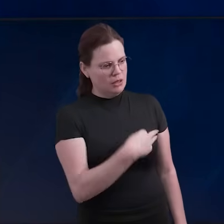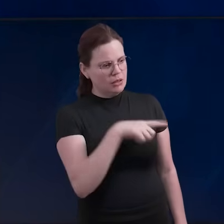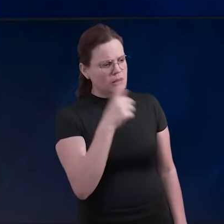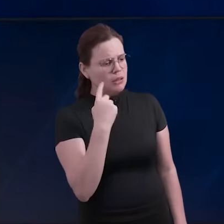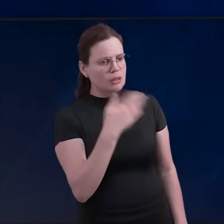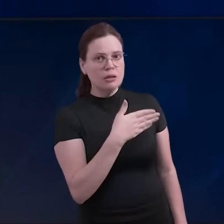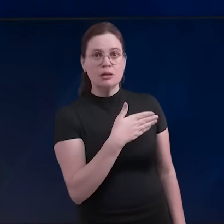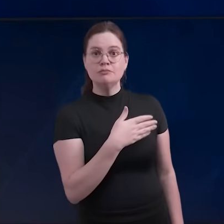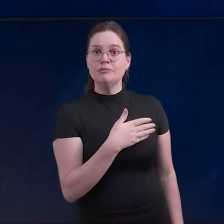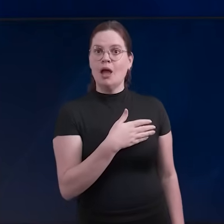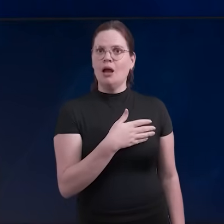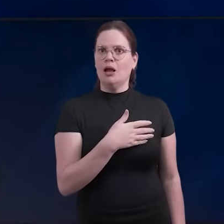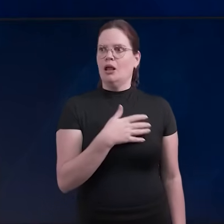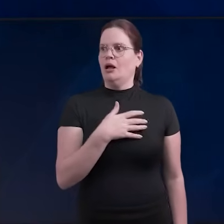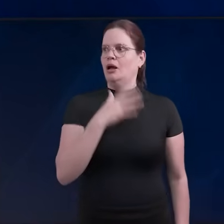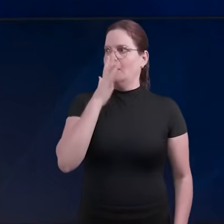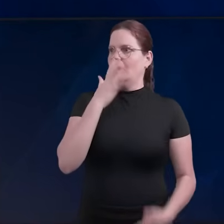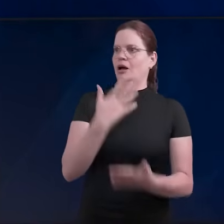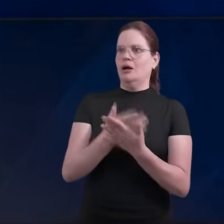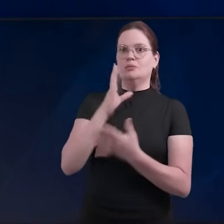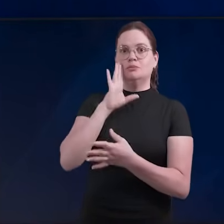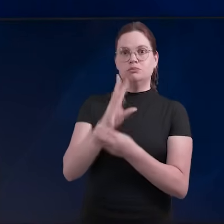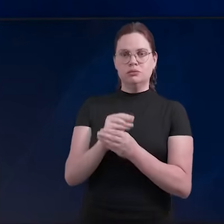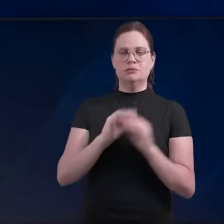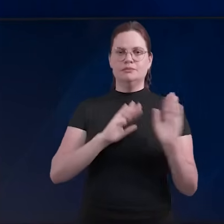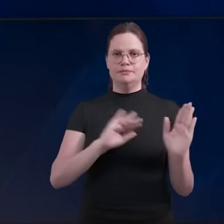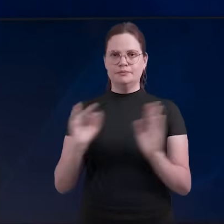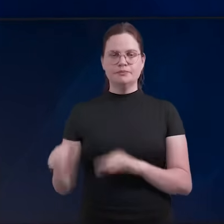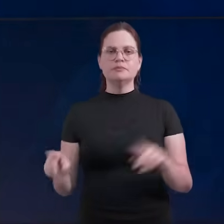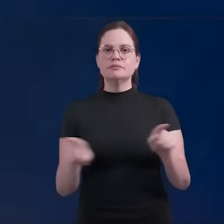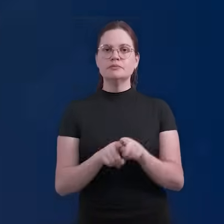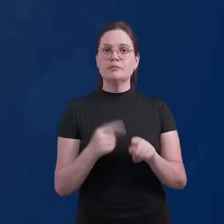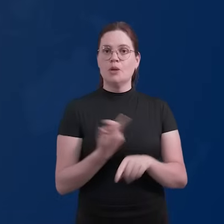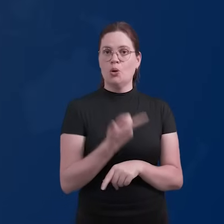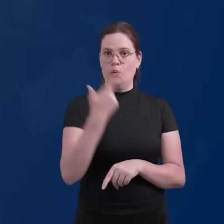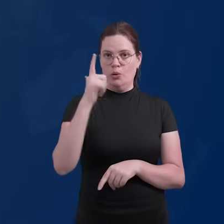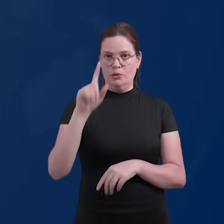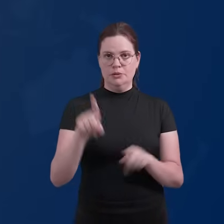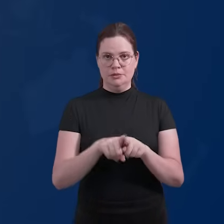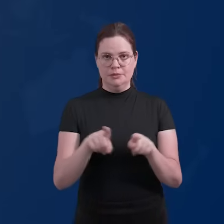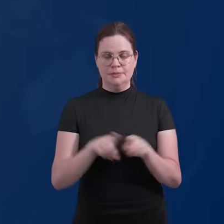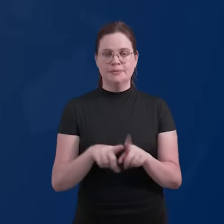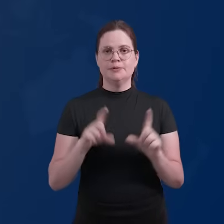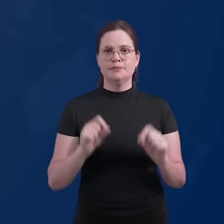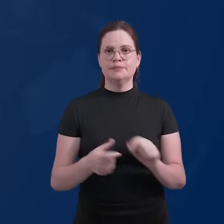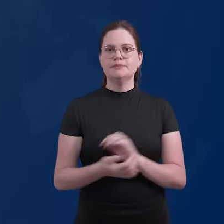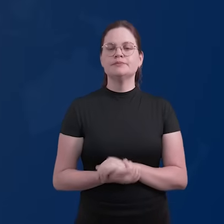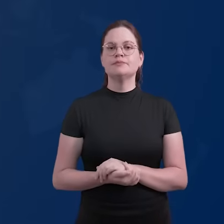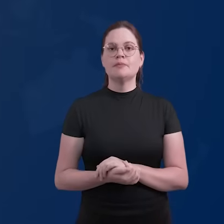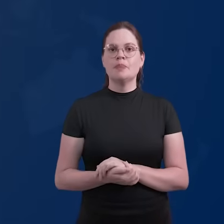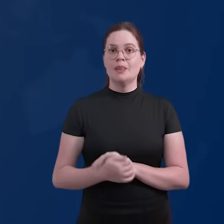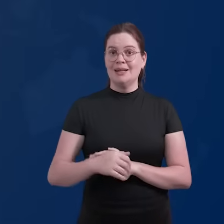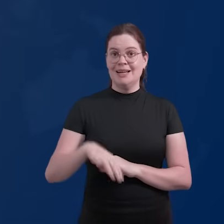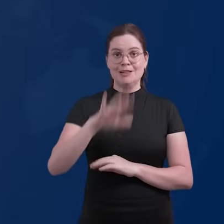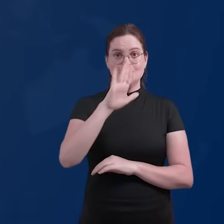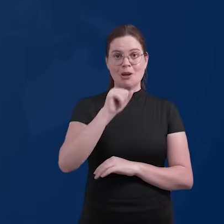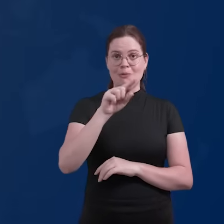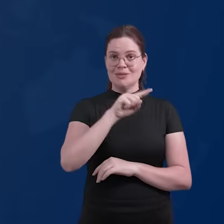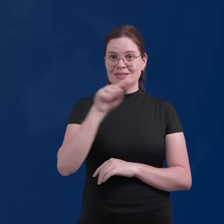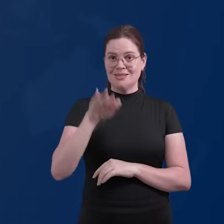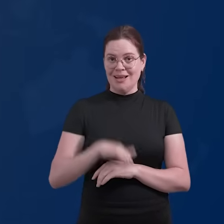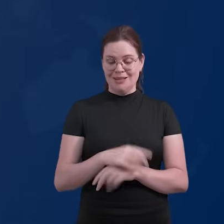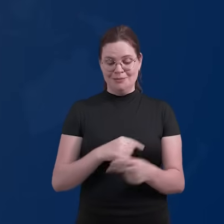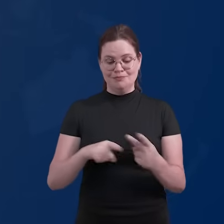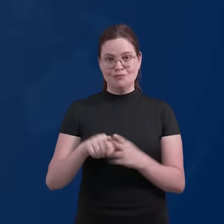reconhecer Jesus porque ele conhece o seu nome. Agora, outro aspecto também, outro encontro de Jesus foi esse aqui, ó. Quando ele chamou Zaqueu, quando ele